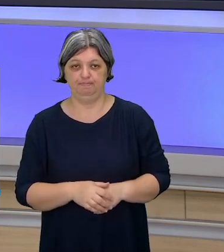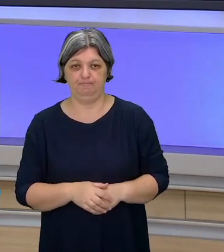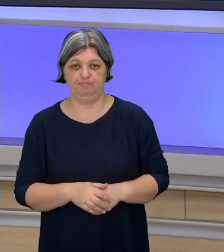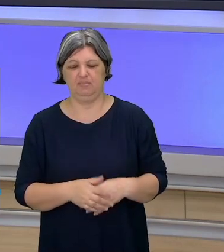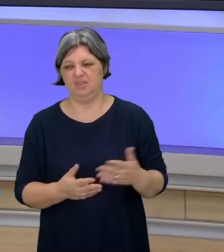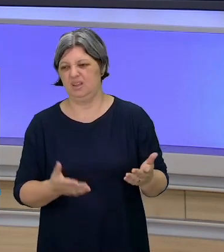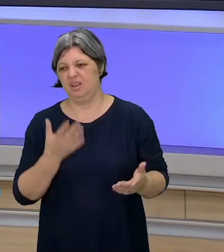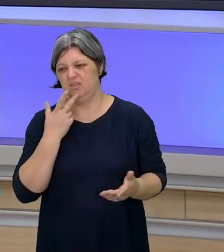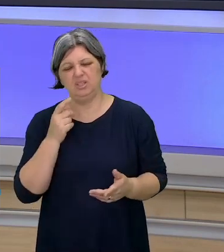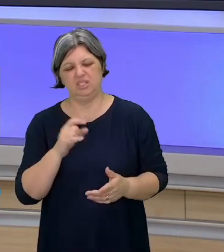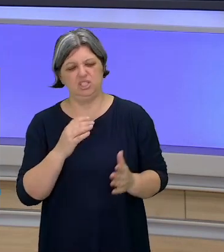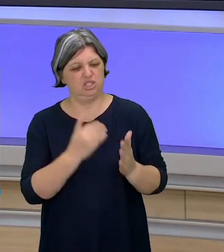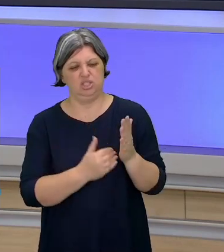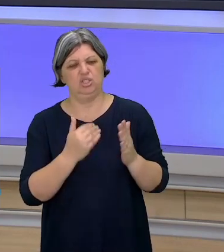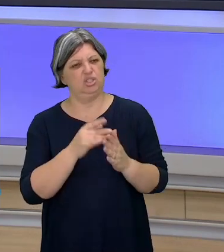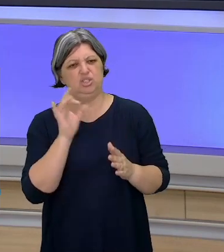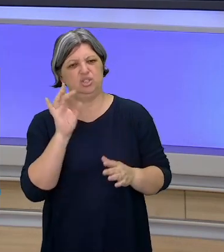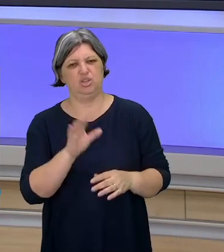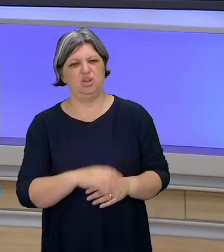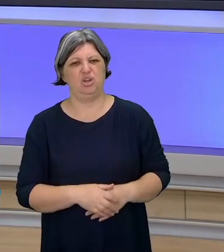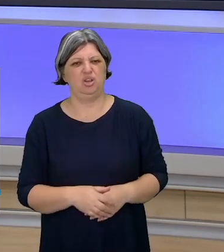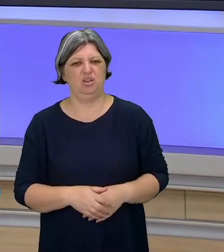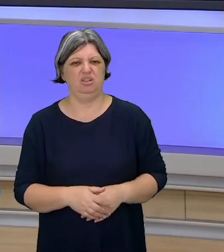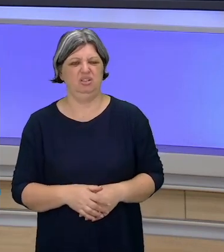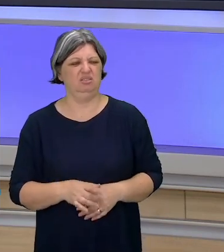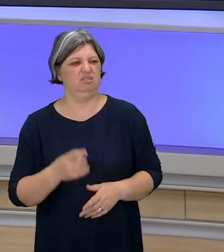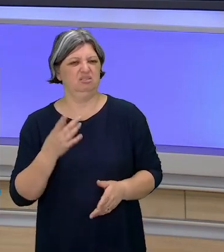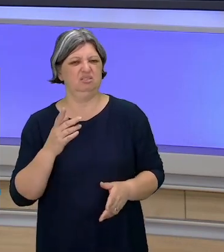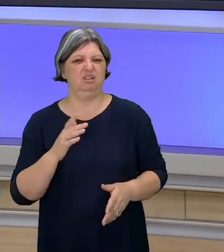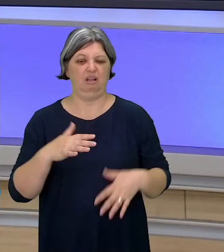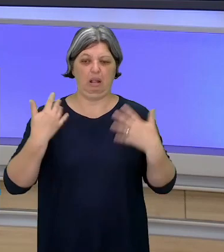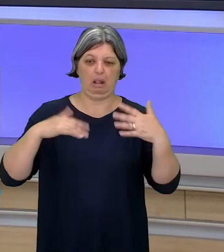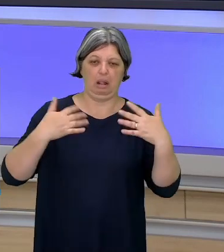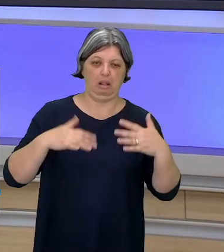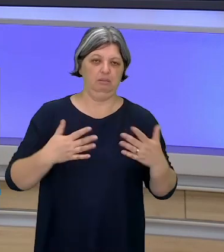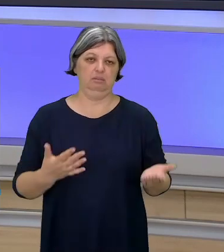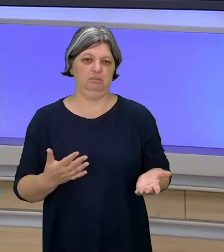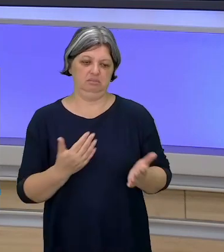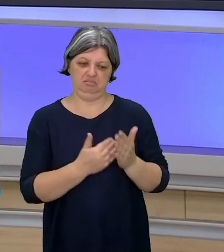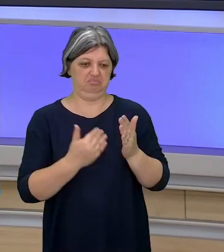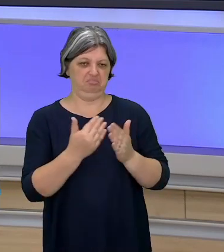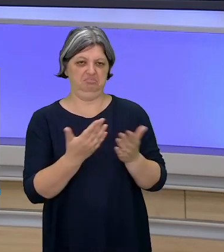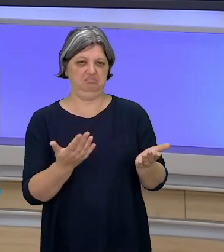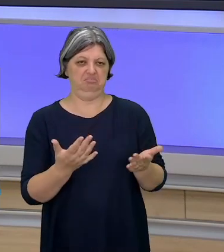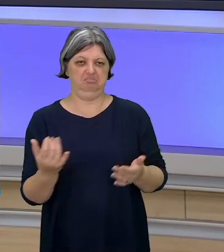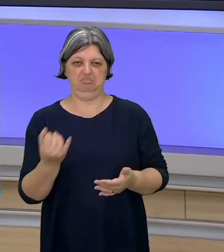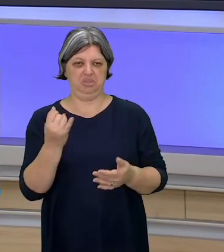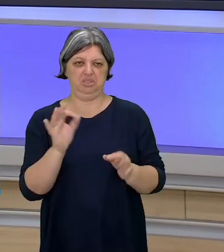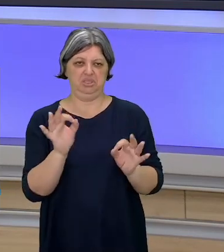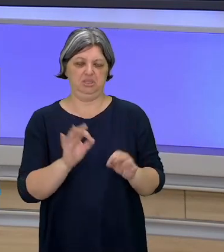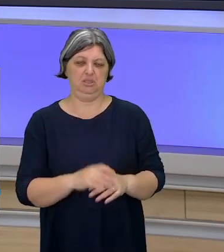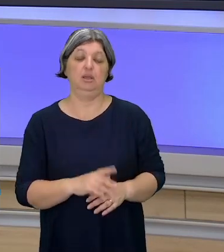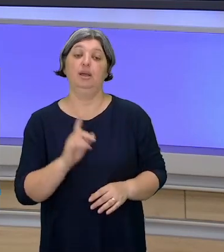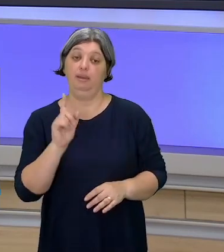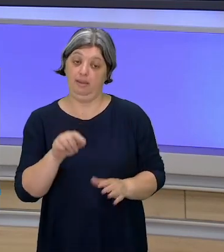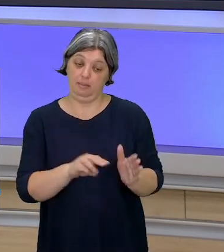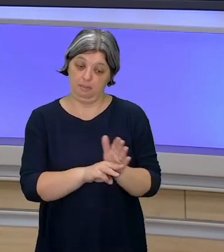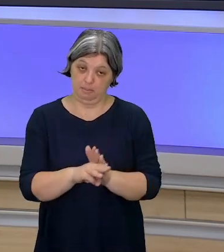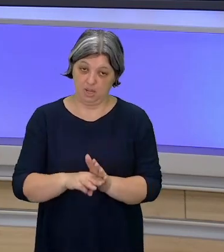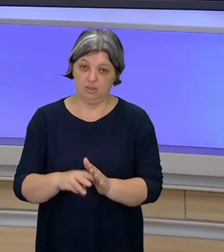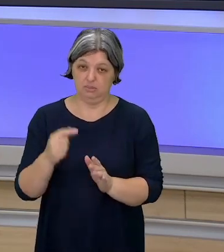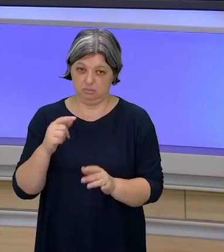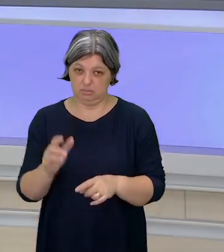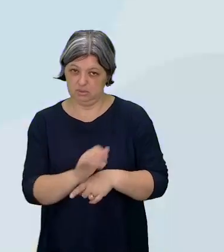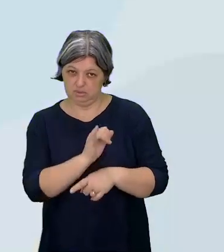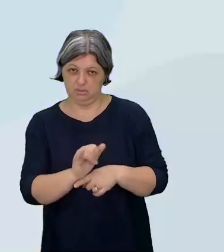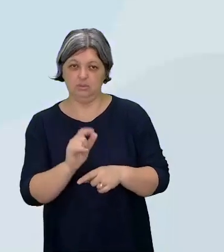tá exagerando, só para fazer festinha, então desencana. Essa, por exemplo, é um dos métodos. Então, aqui, eu estou